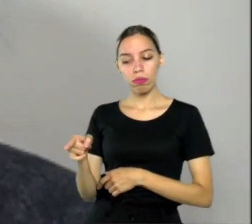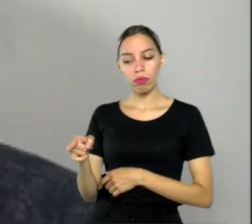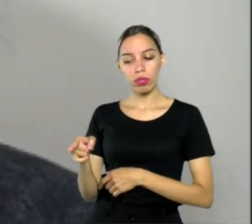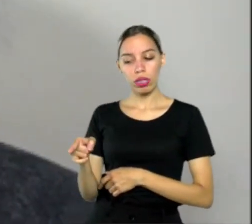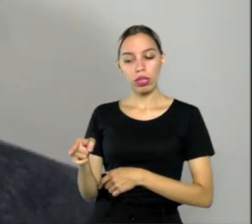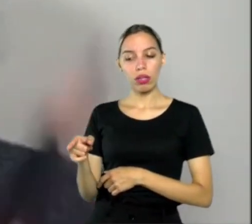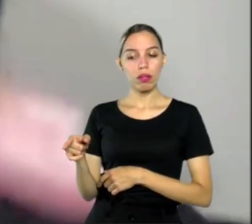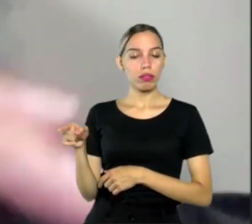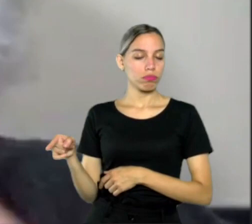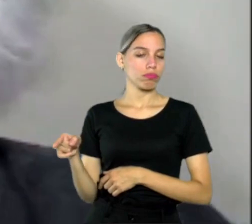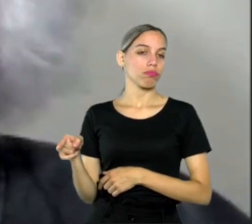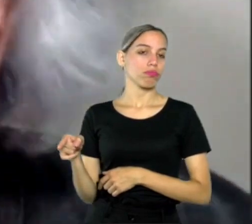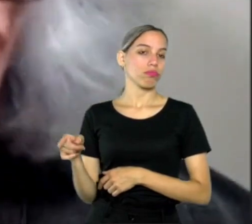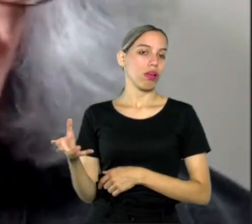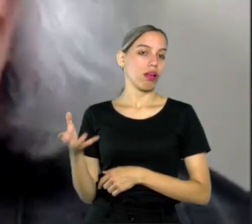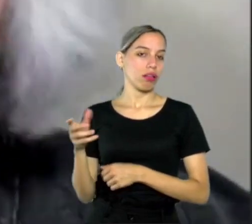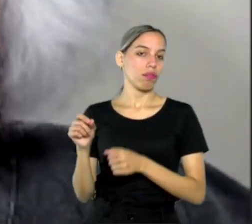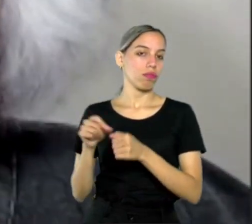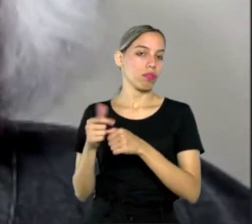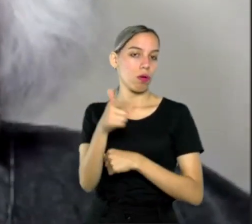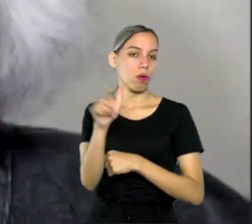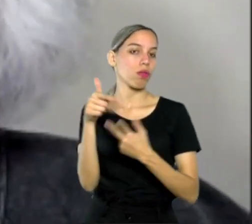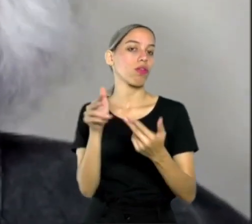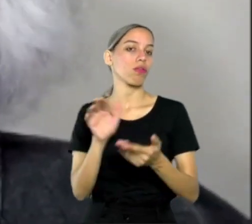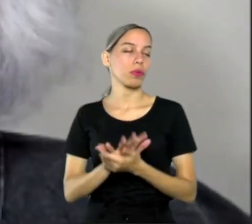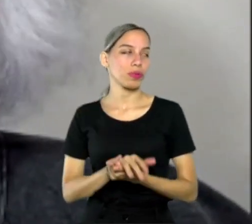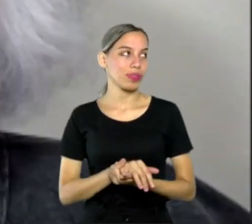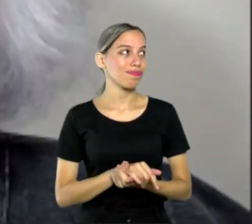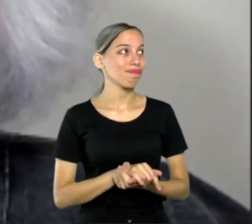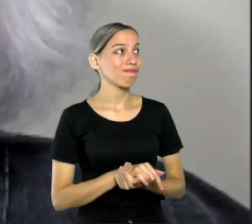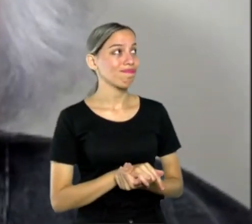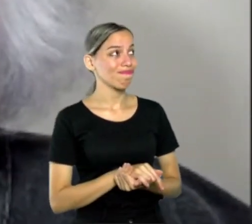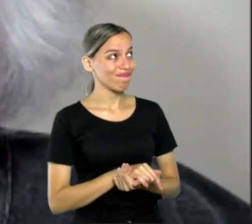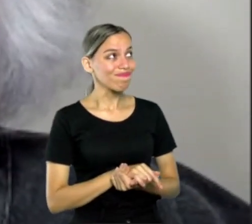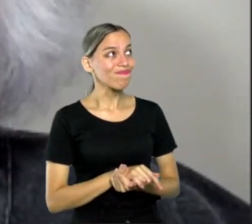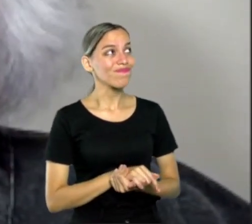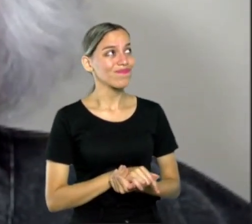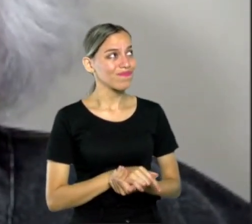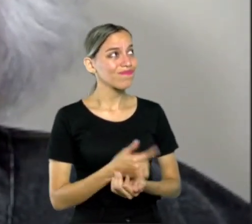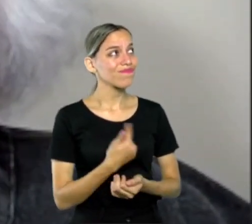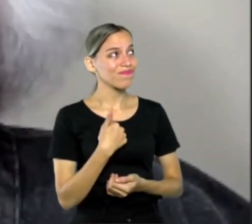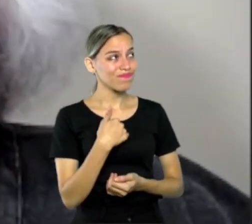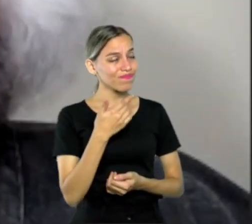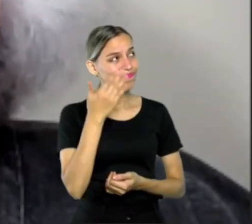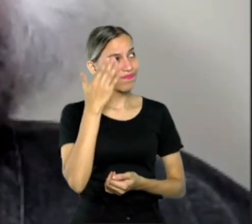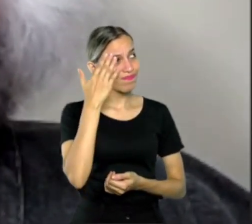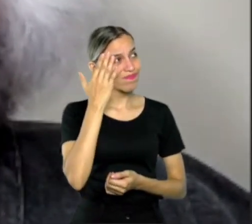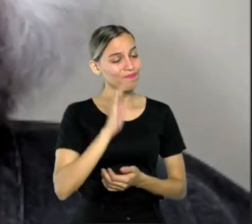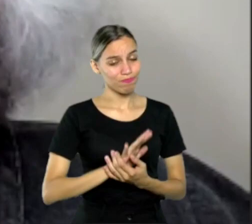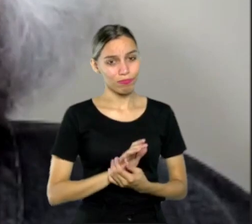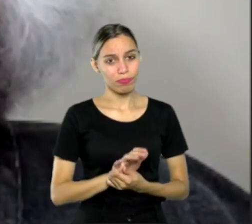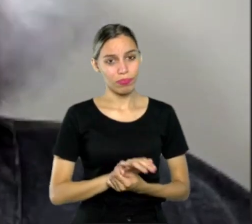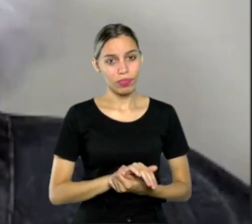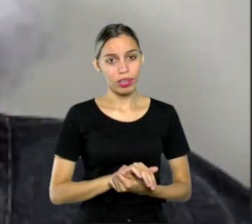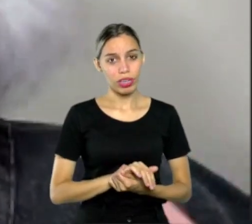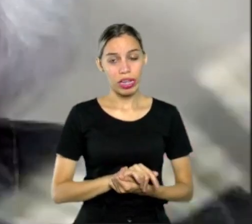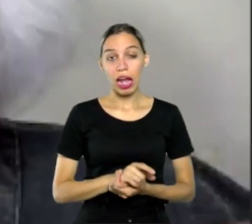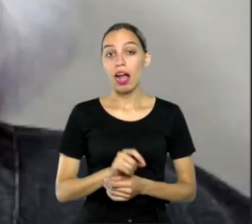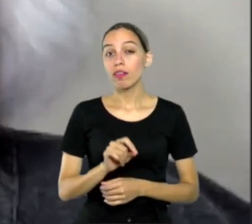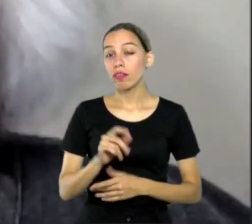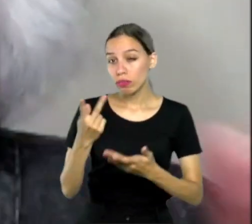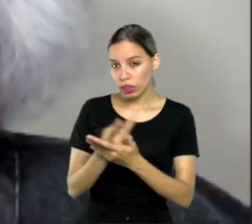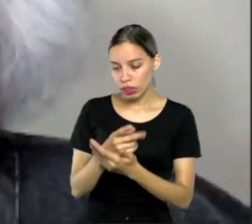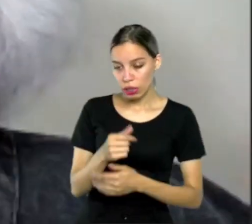outra, né? Aí um dia uma colega foi premiada e falou para mim, você podia escrever um texto, porque aí até